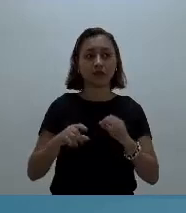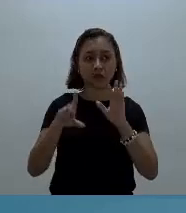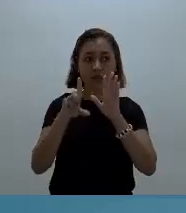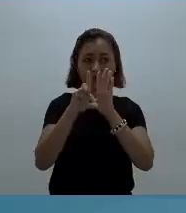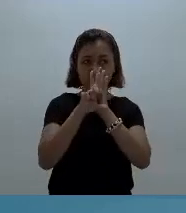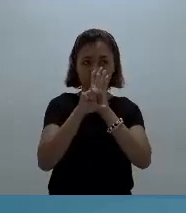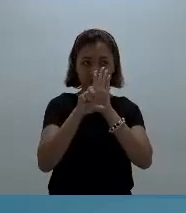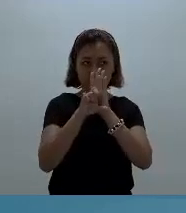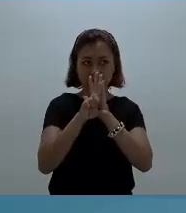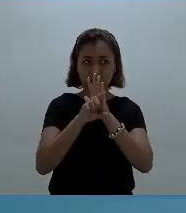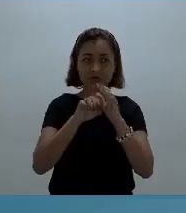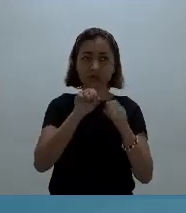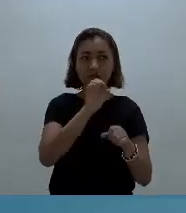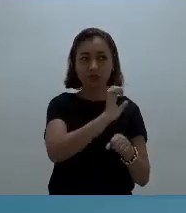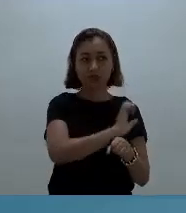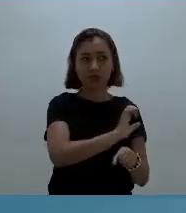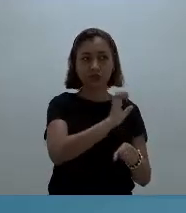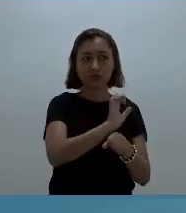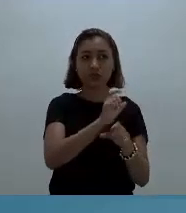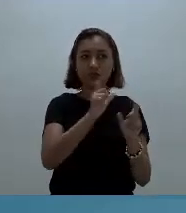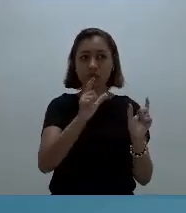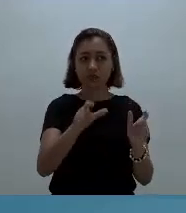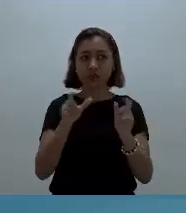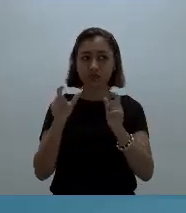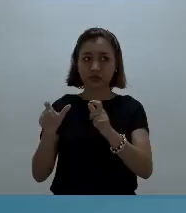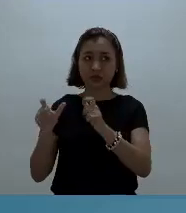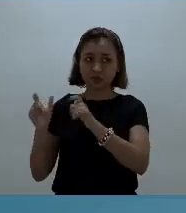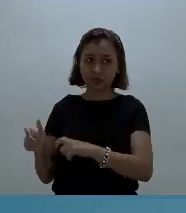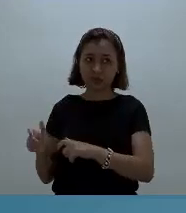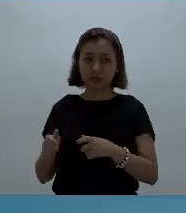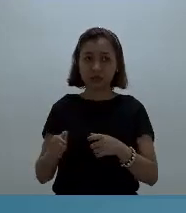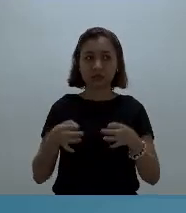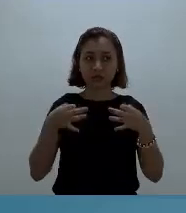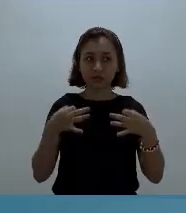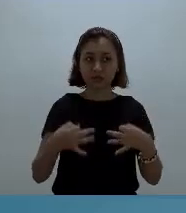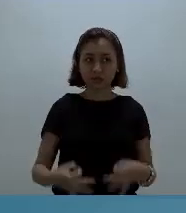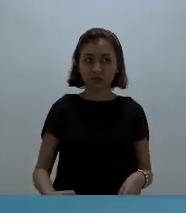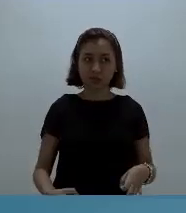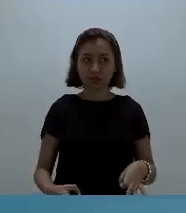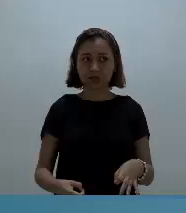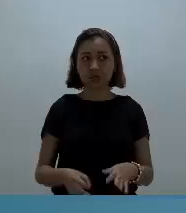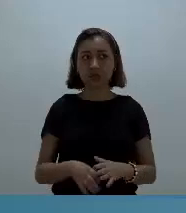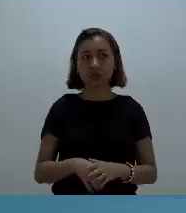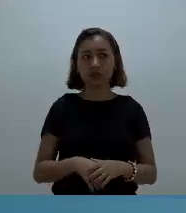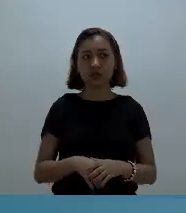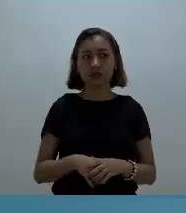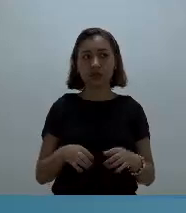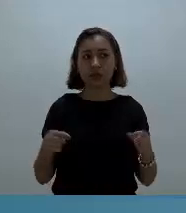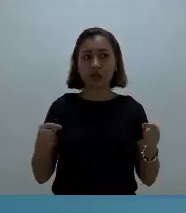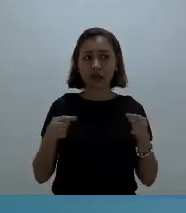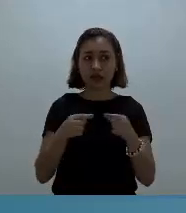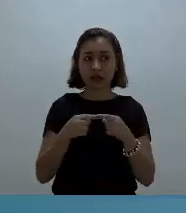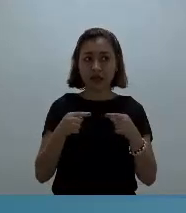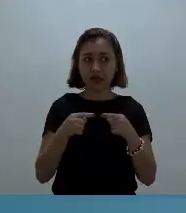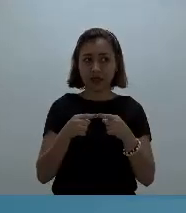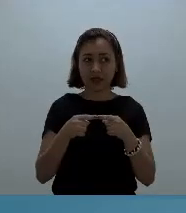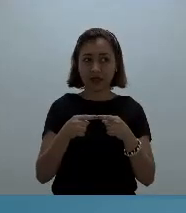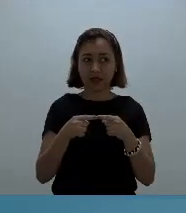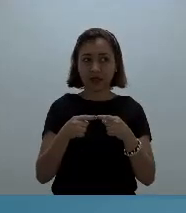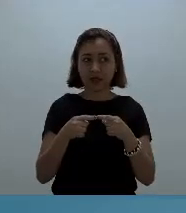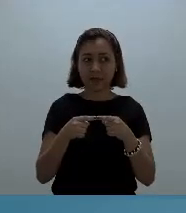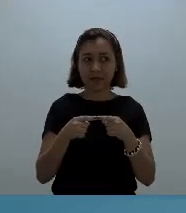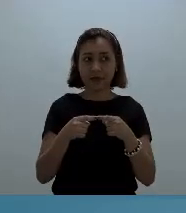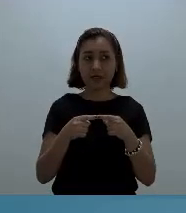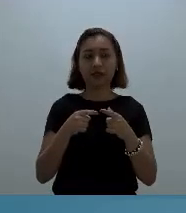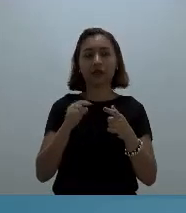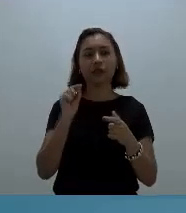certos estados, os direitos tribunais, que são os certos de bom, eles que atravessam os decretos, que se encontram em outras das partes, desatualizadas,